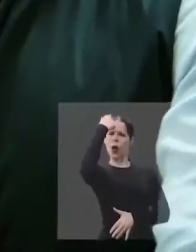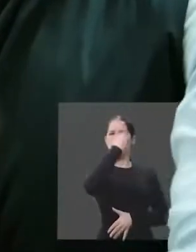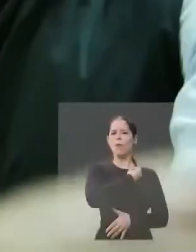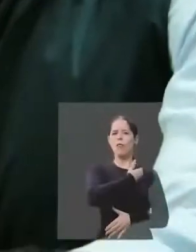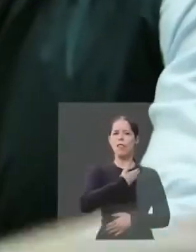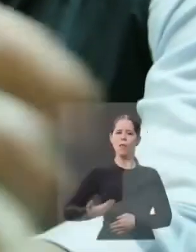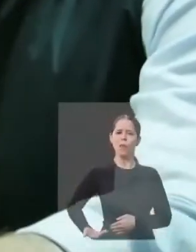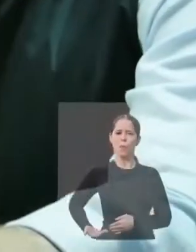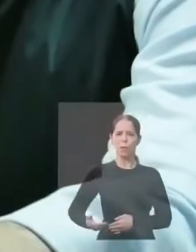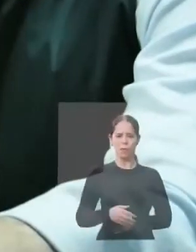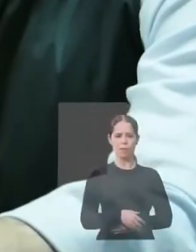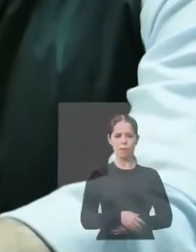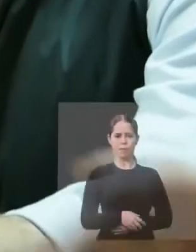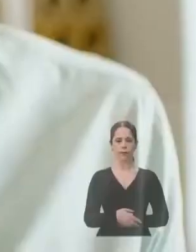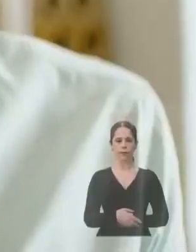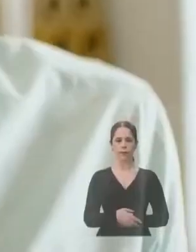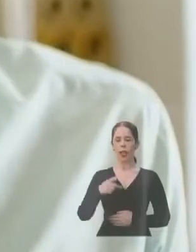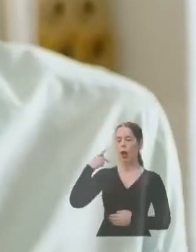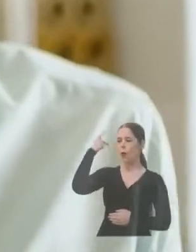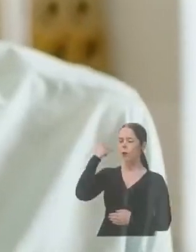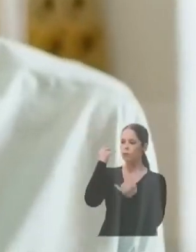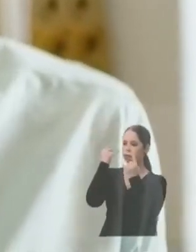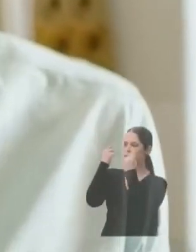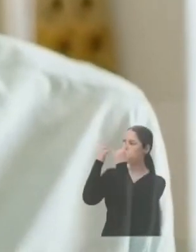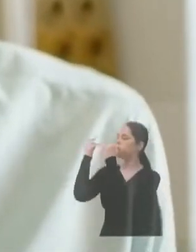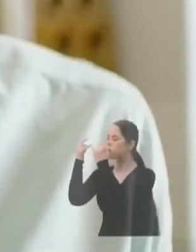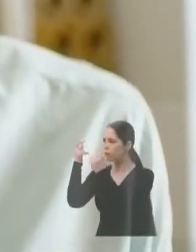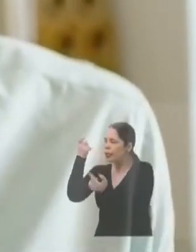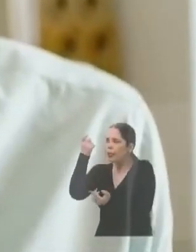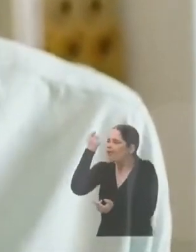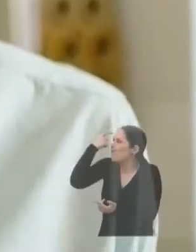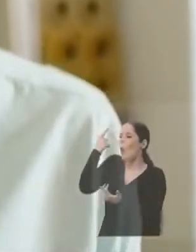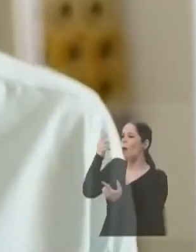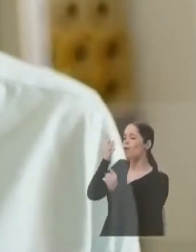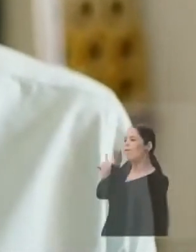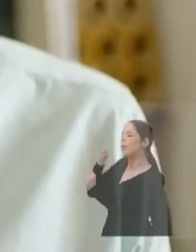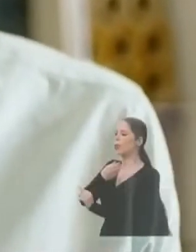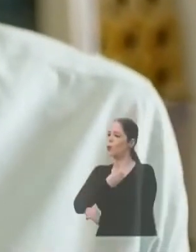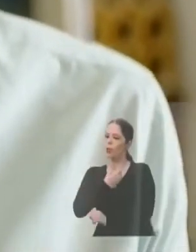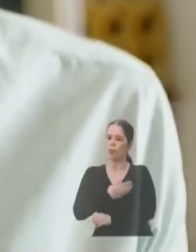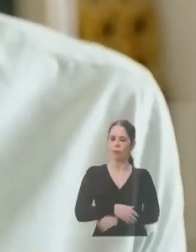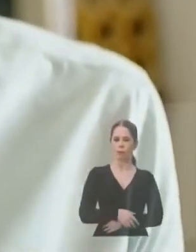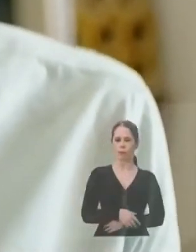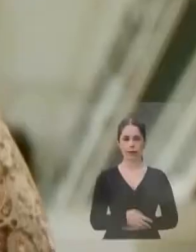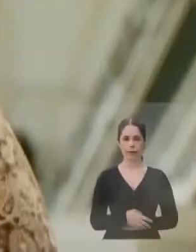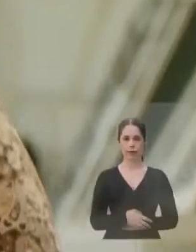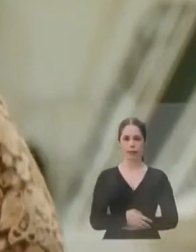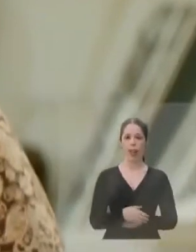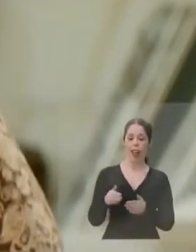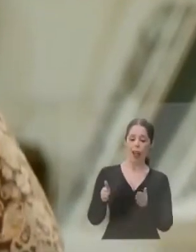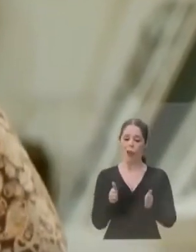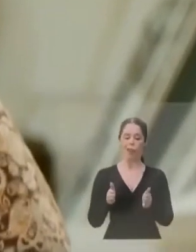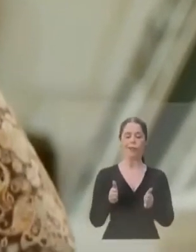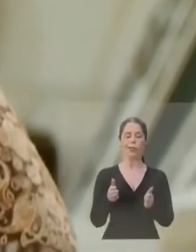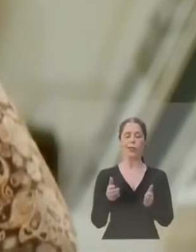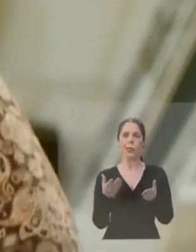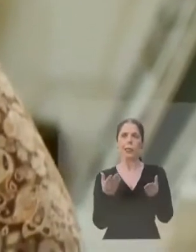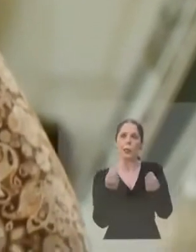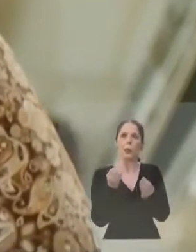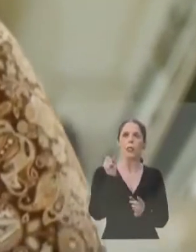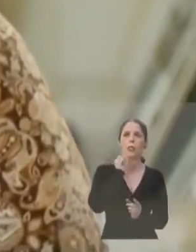líder com vocação para a vida pública. A política foi um chamado para mim, uma vocação, uma missão de vida. É um caminho de